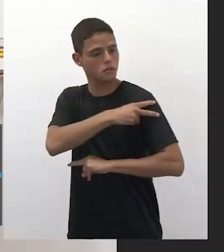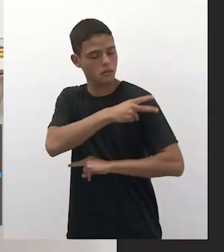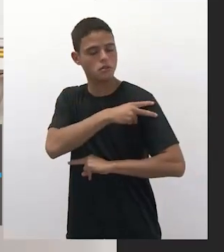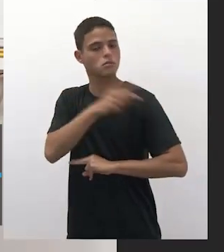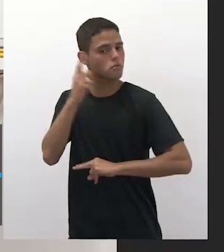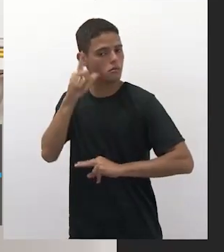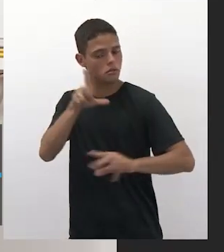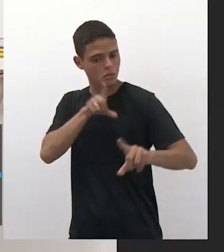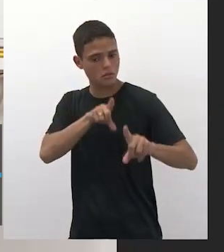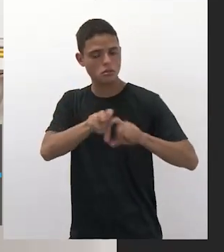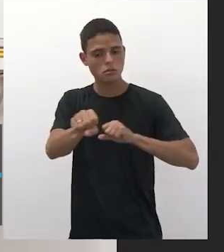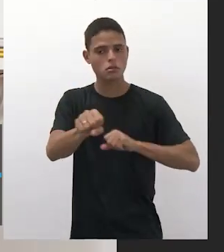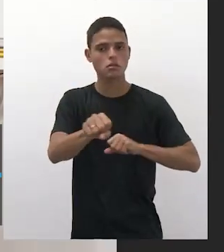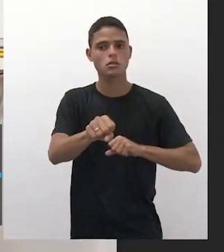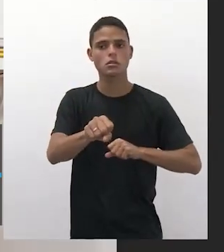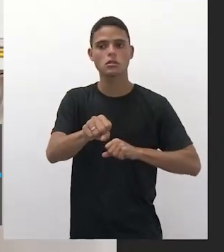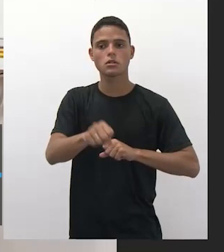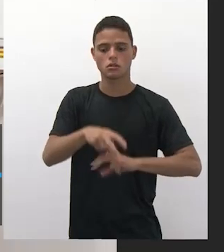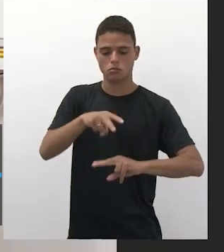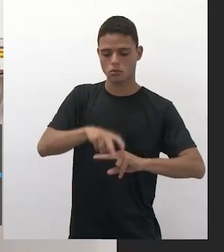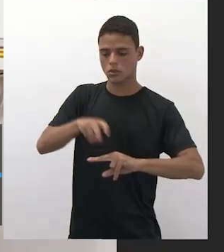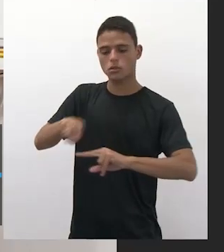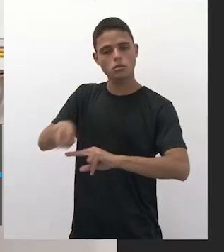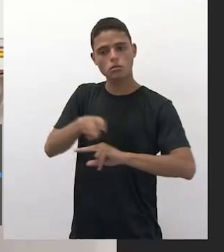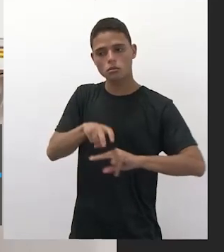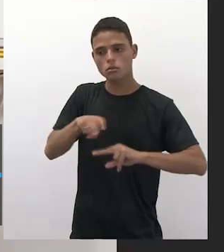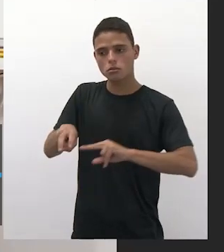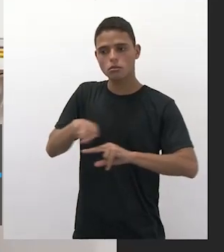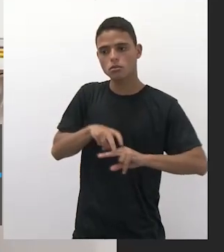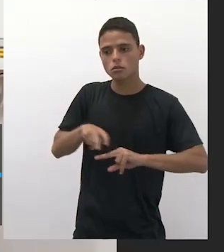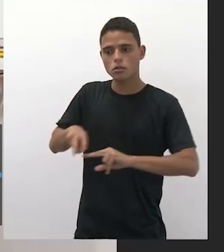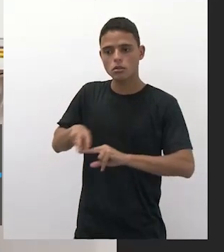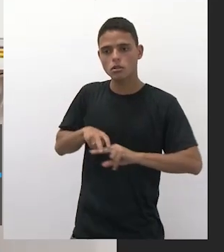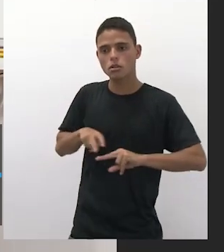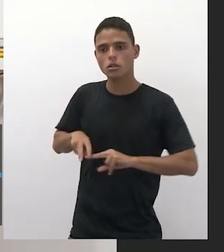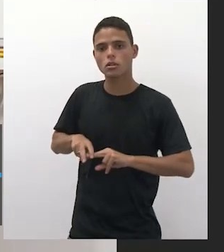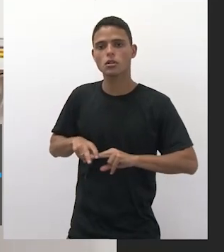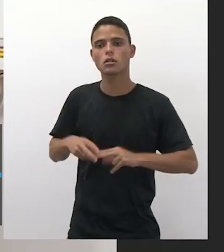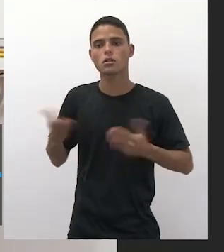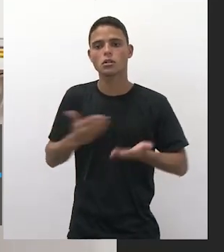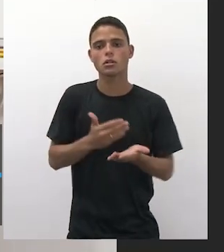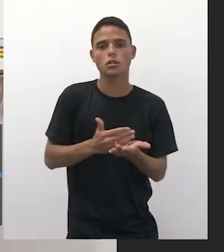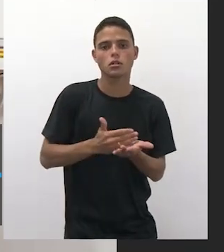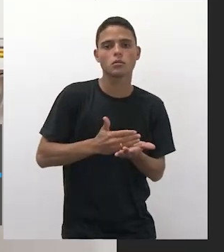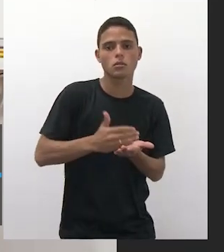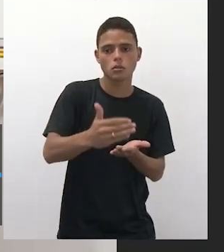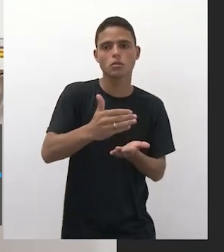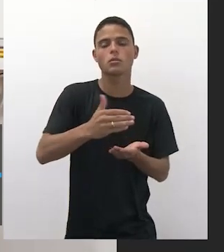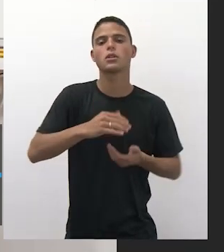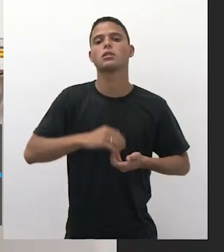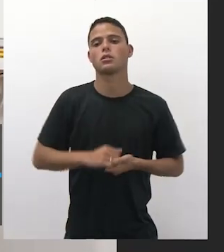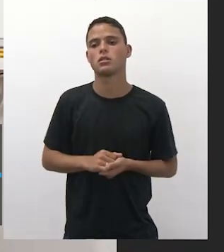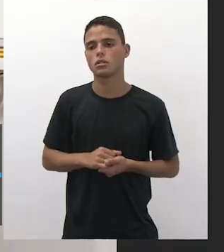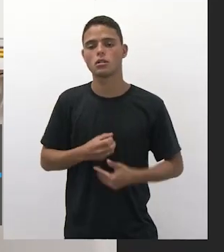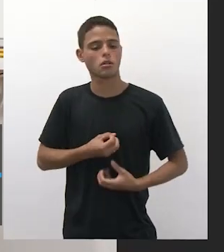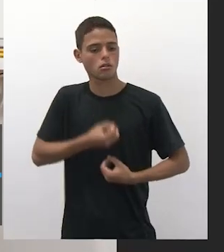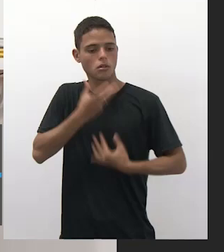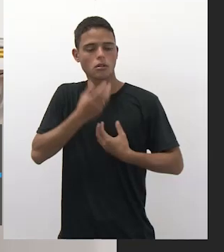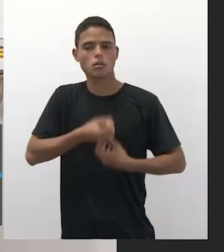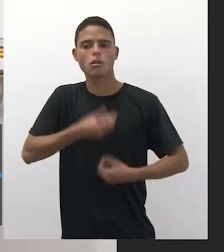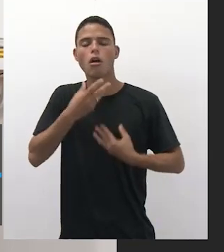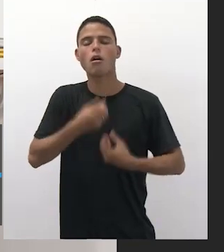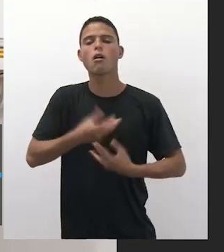passado e tudo. Cada um tomou seu lugar, e ela falou, agora vamos iniciar o ditado, né, para